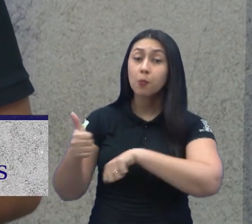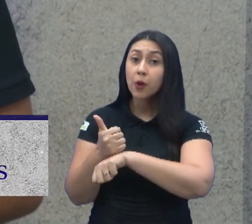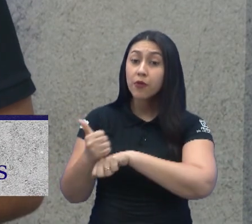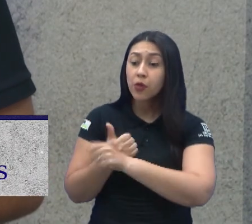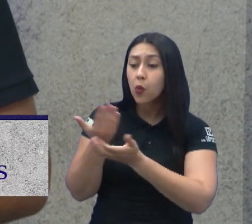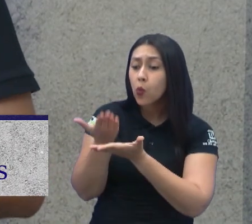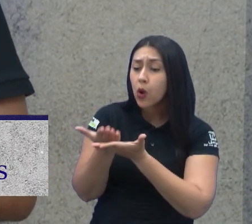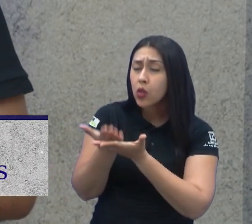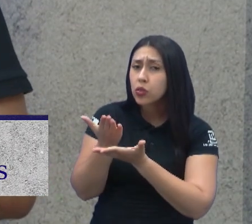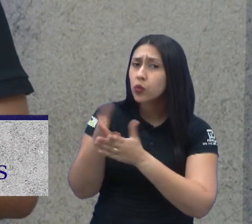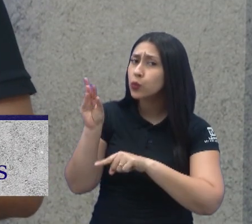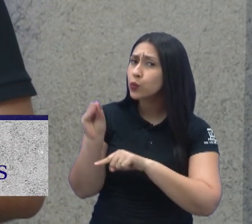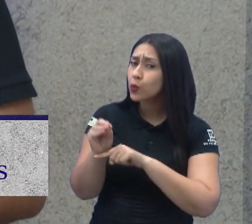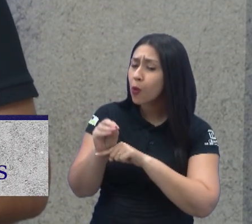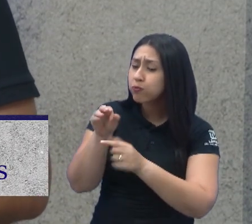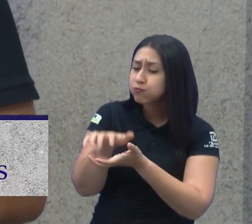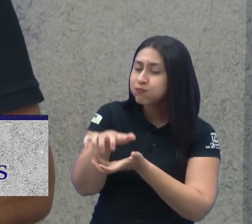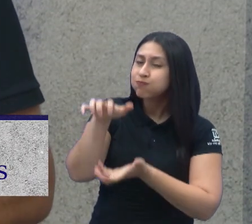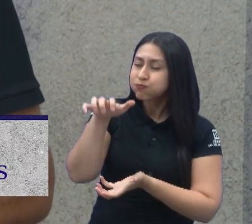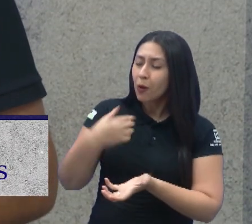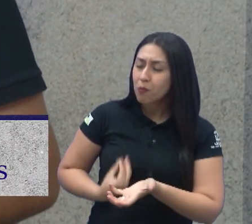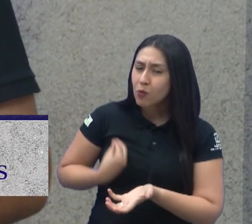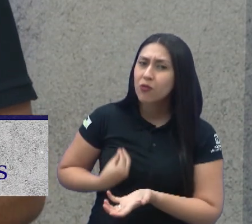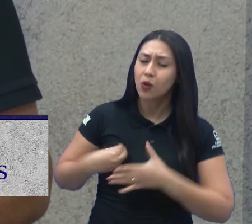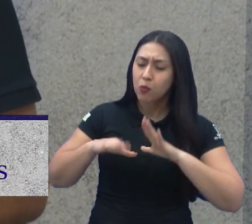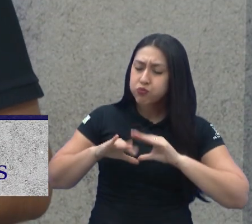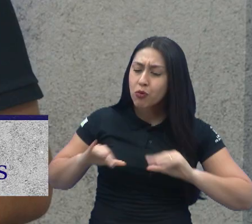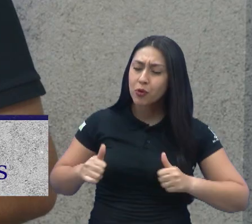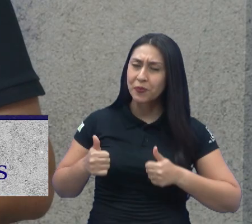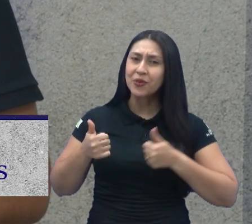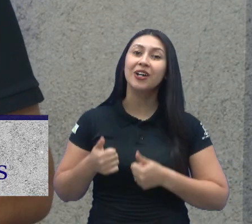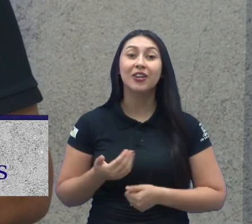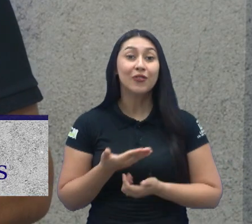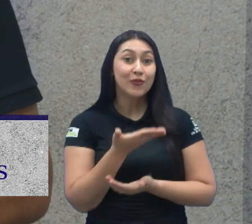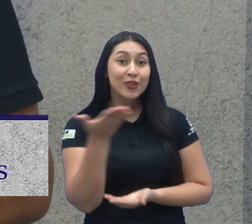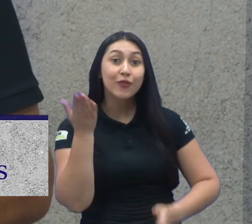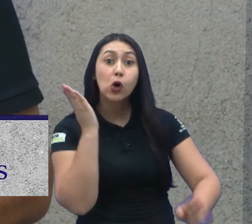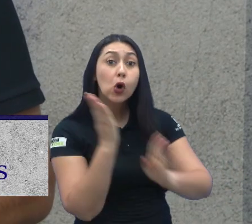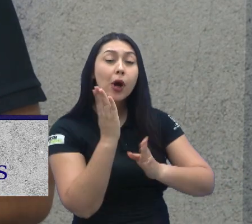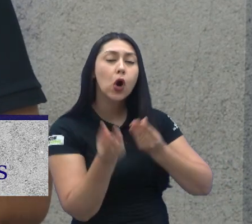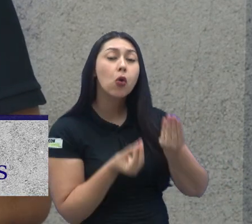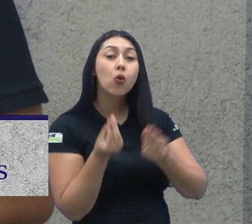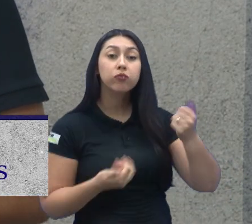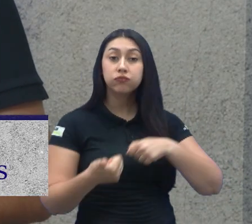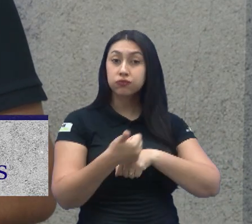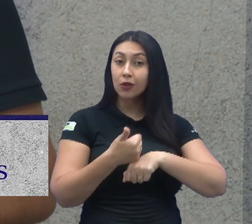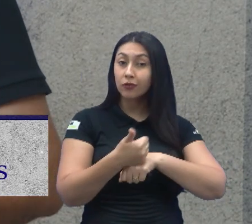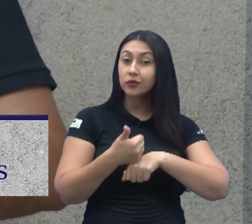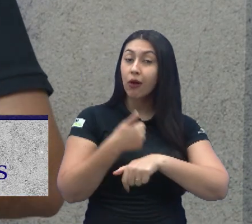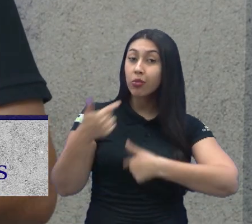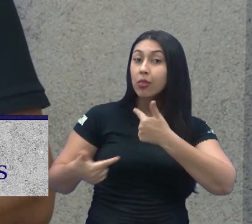que estuda e cuida do bem-estar dos idosos. Você vai descobrir como esses profissionais atuam no dia a